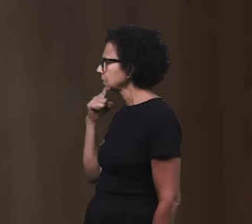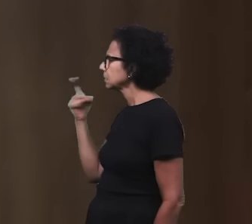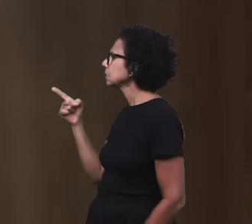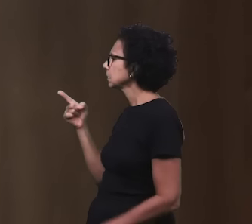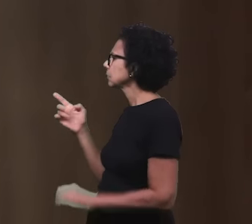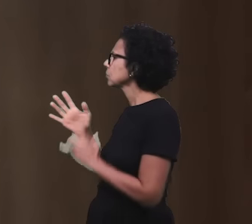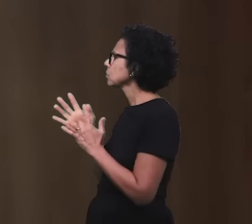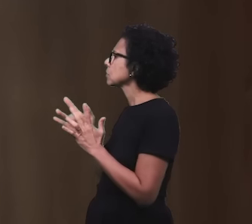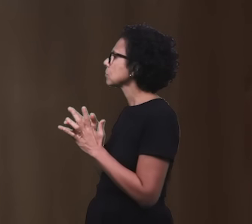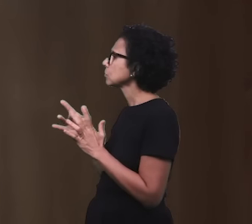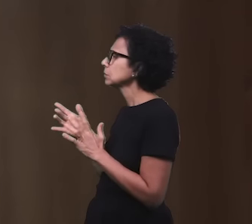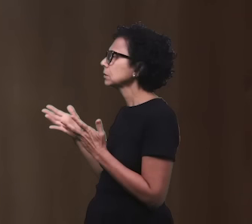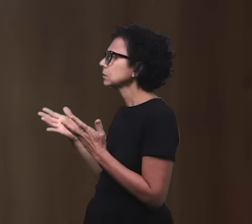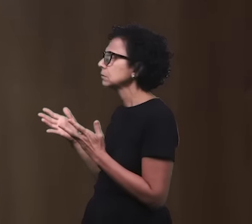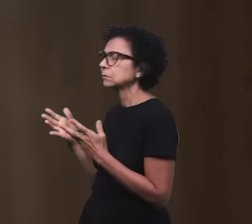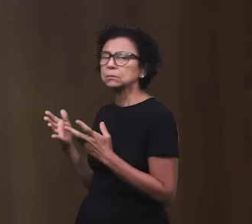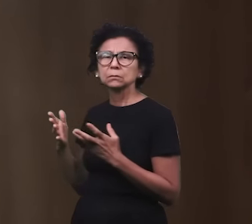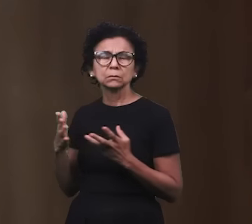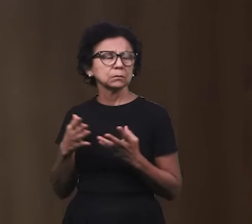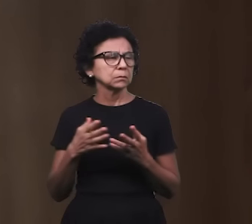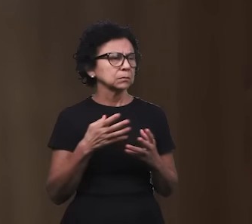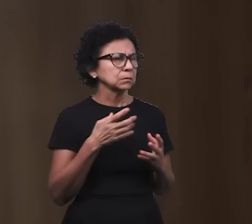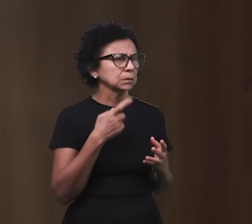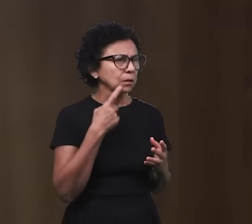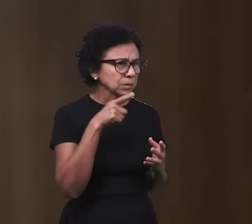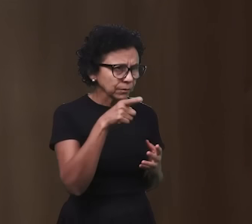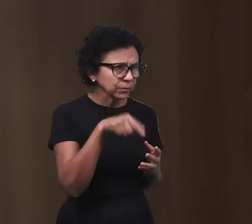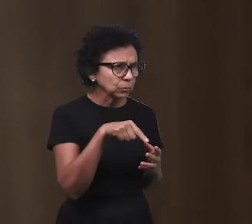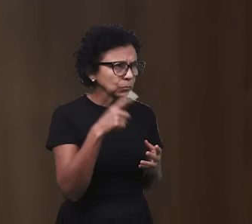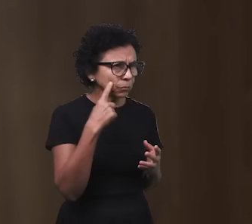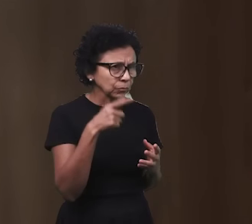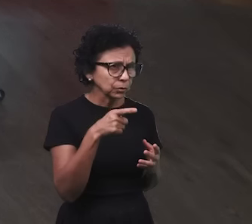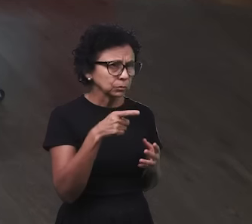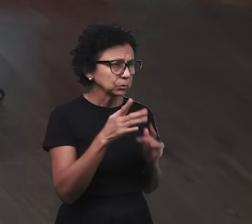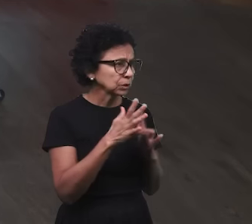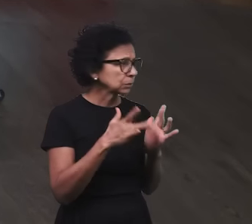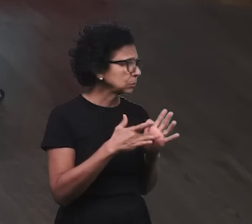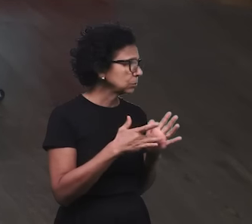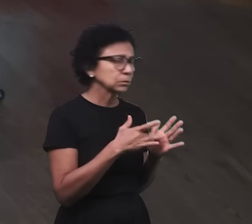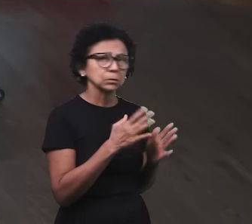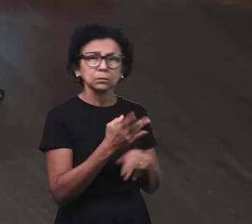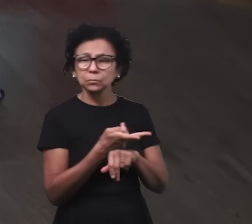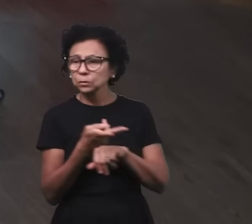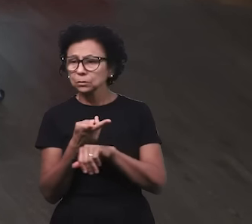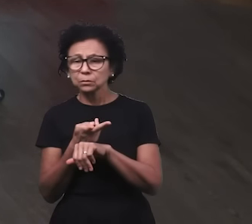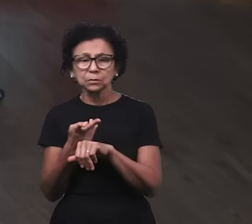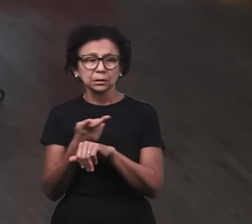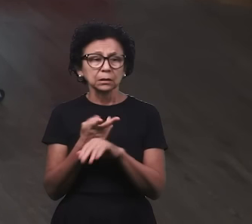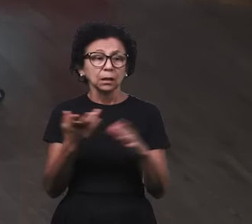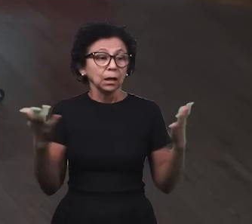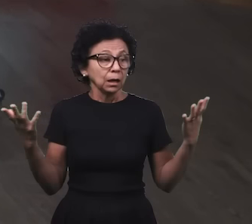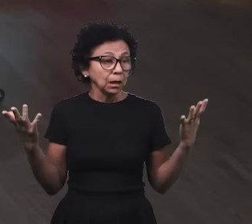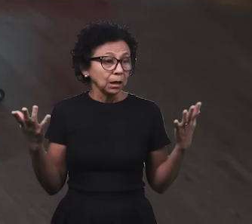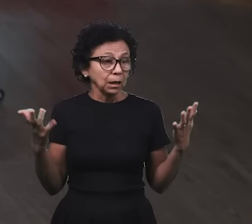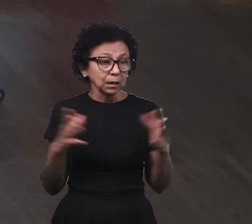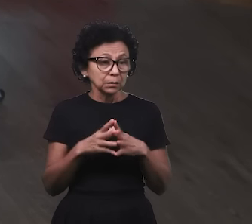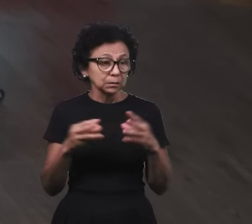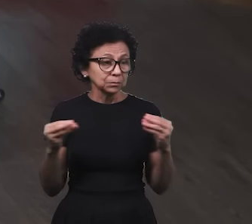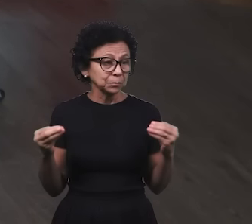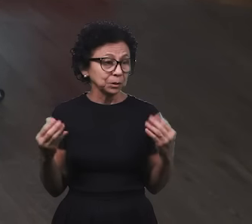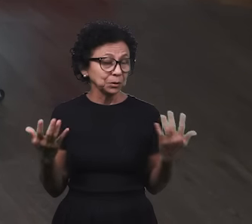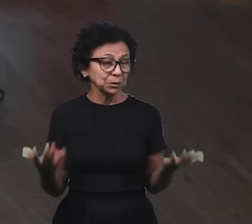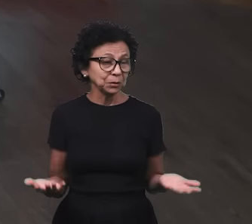nos parentes. Aonde é que ele está? Eles certamente, eles já estavam acostumados